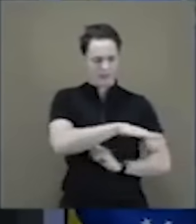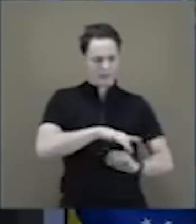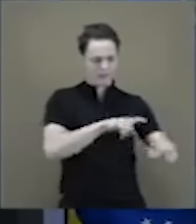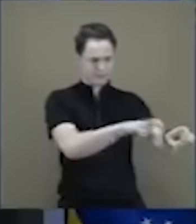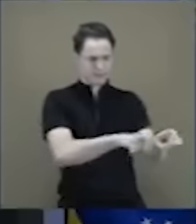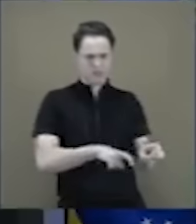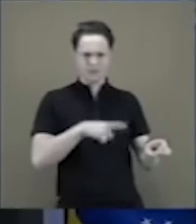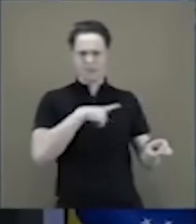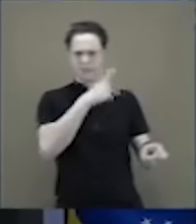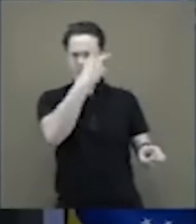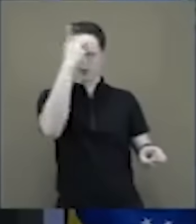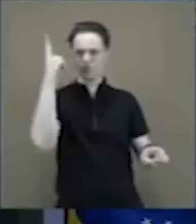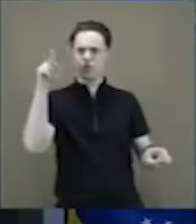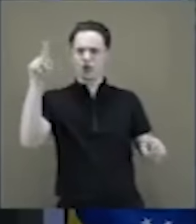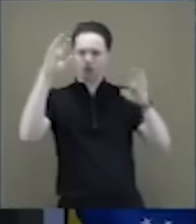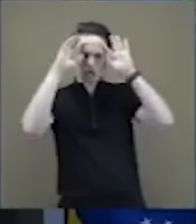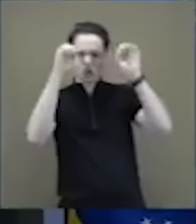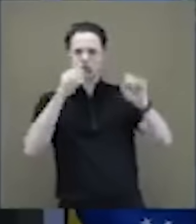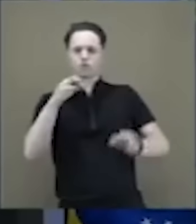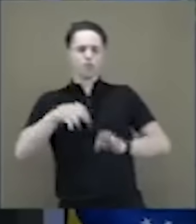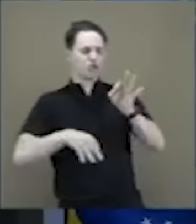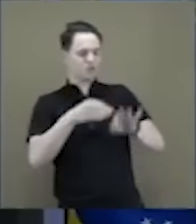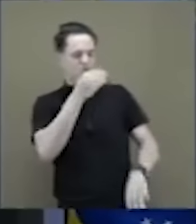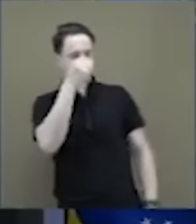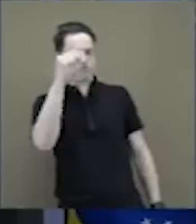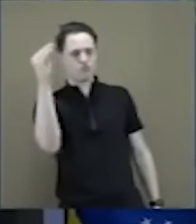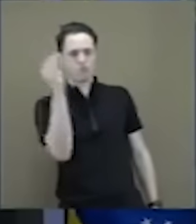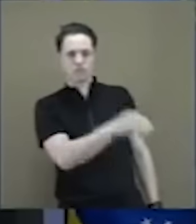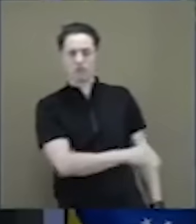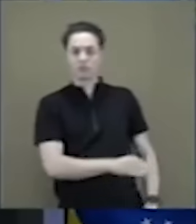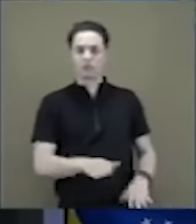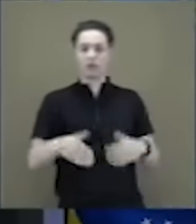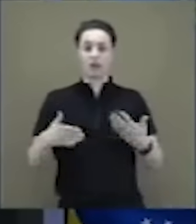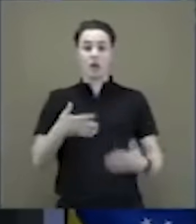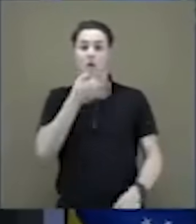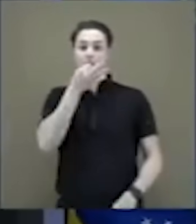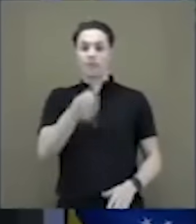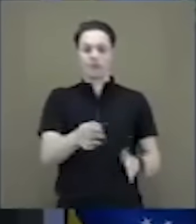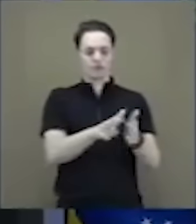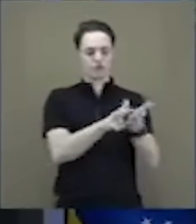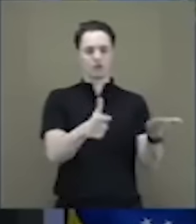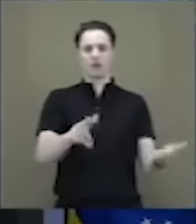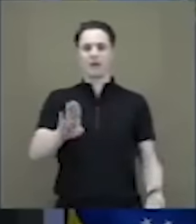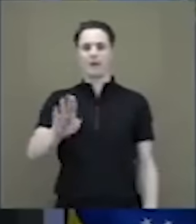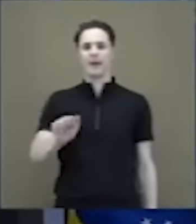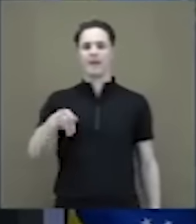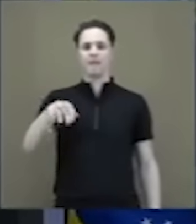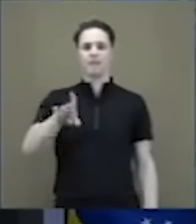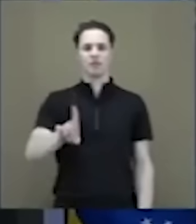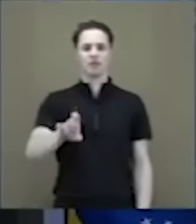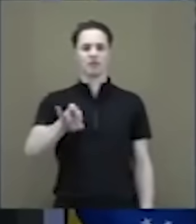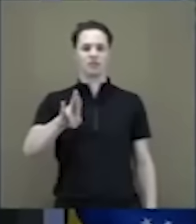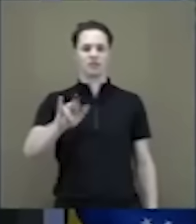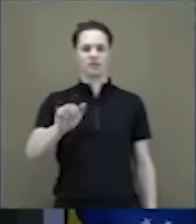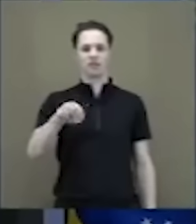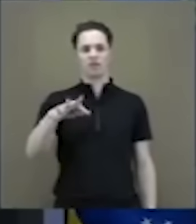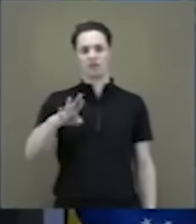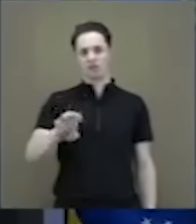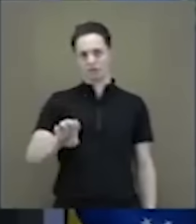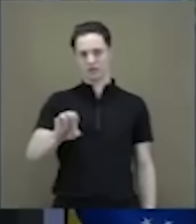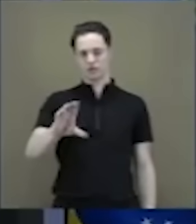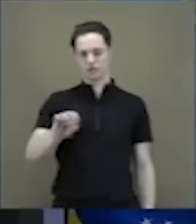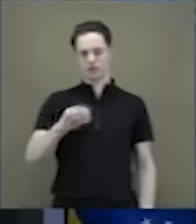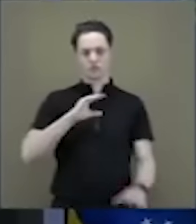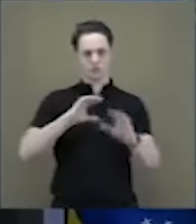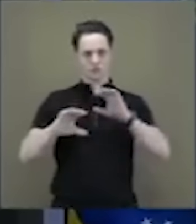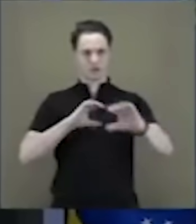perigosa descrença na justiça. Esta é a opinião do Grupo Bandeirantes de Comunicação. Estou lendo aqui